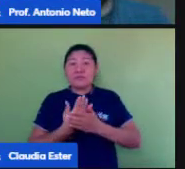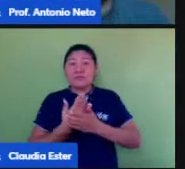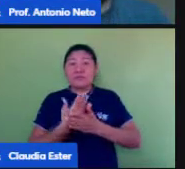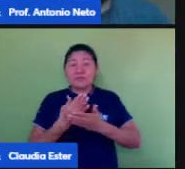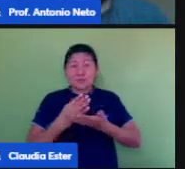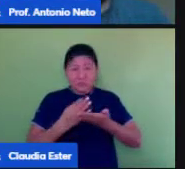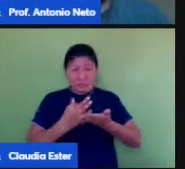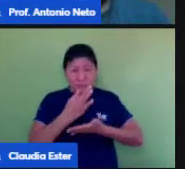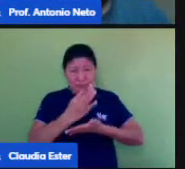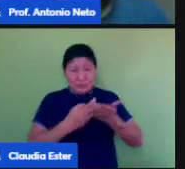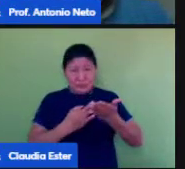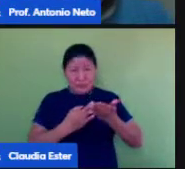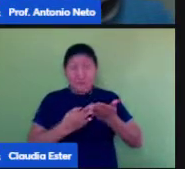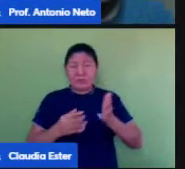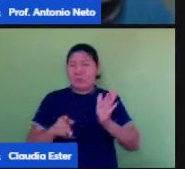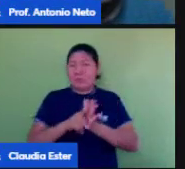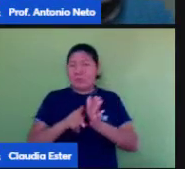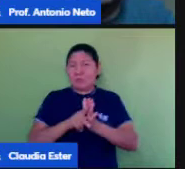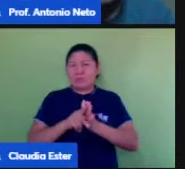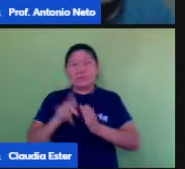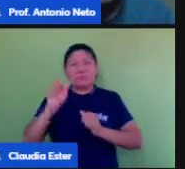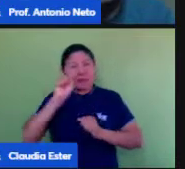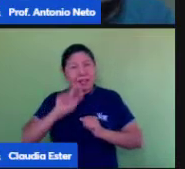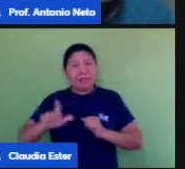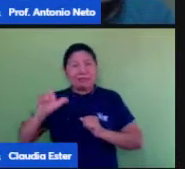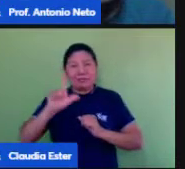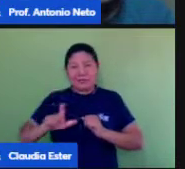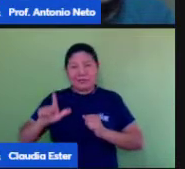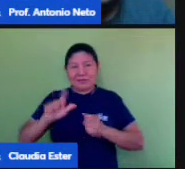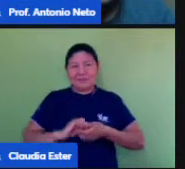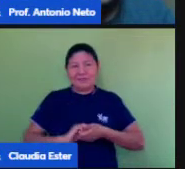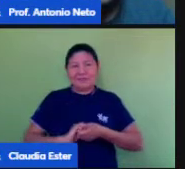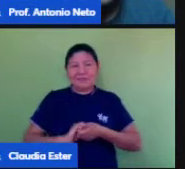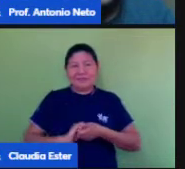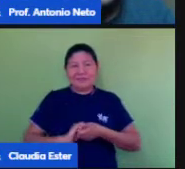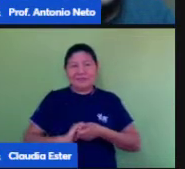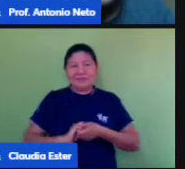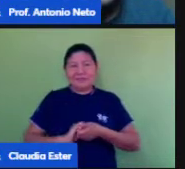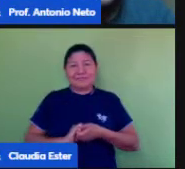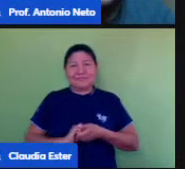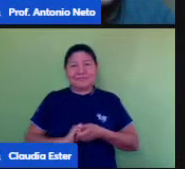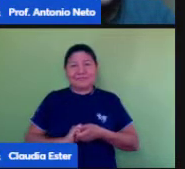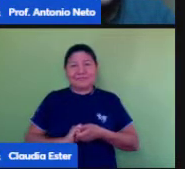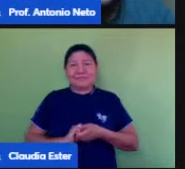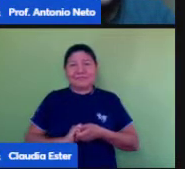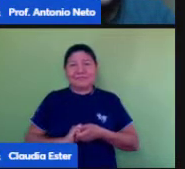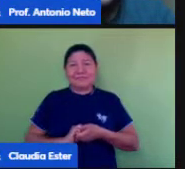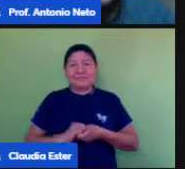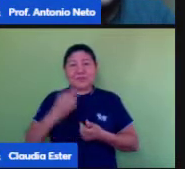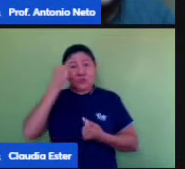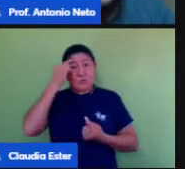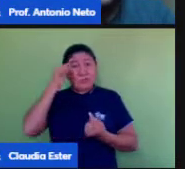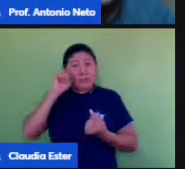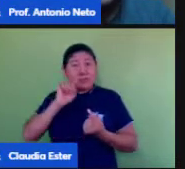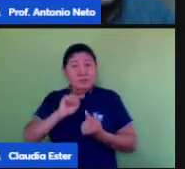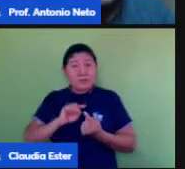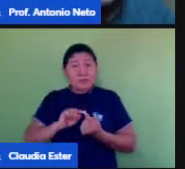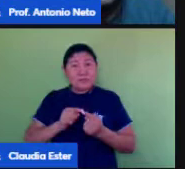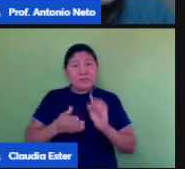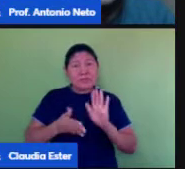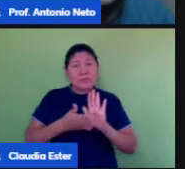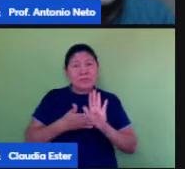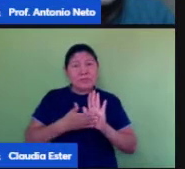atuação artístico-literário. Próximo slide, por favor. Os objetivos propostos